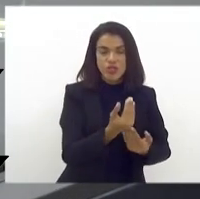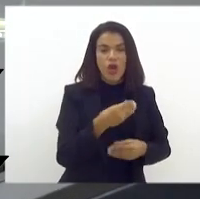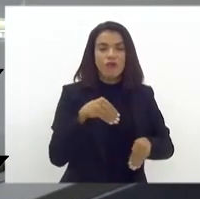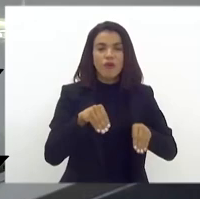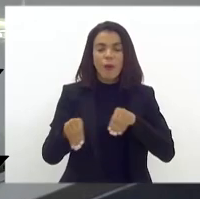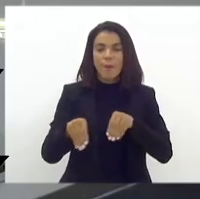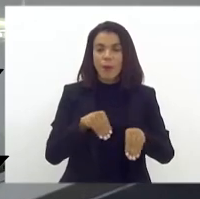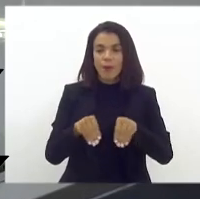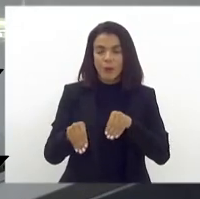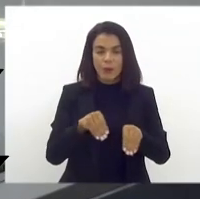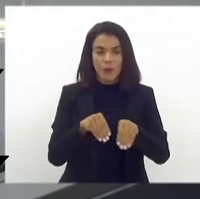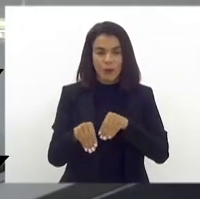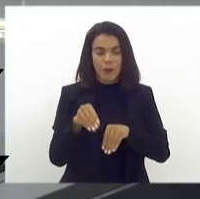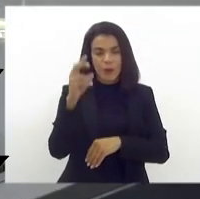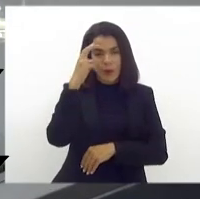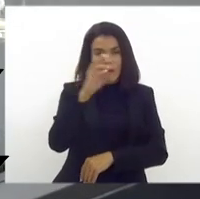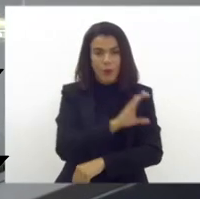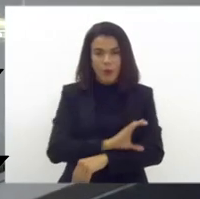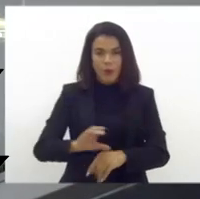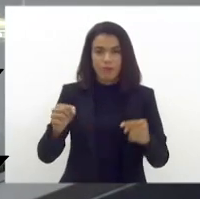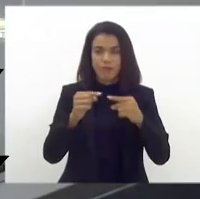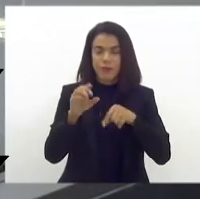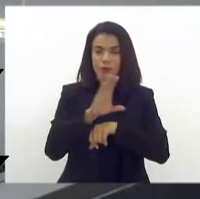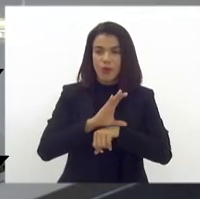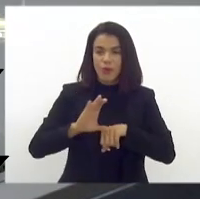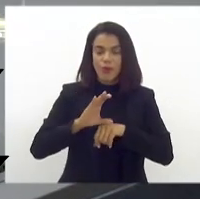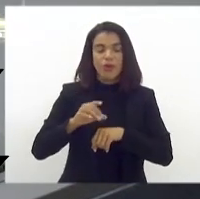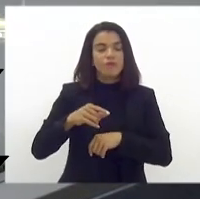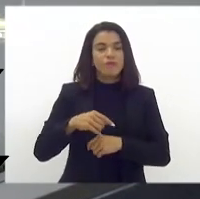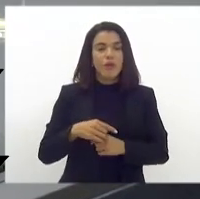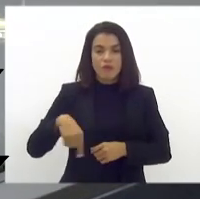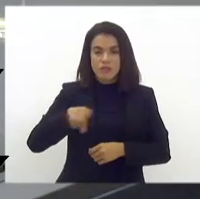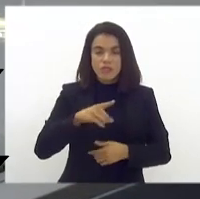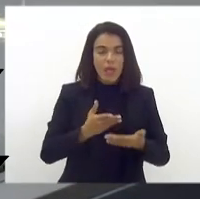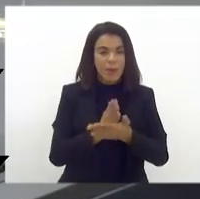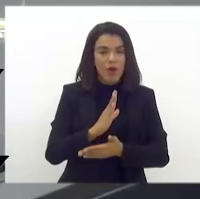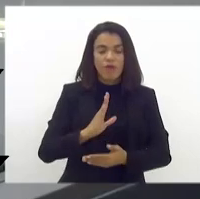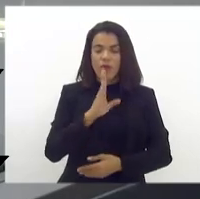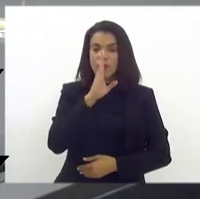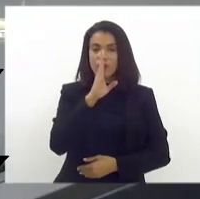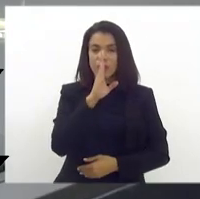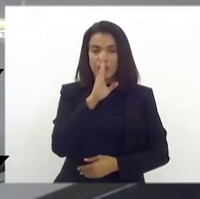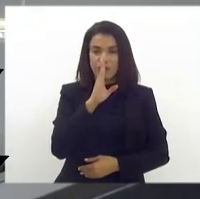Cultural. O parecer do deputado Cozzolino é pela constitucionalidade. Em discussão, senhores que aprovam, permaneçam como